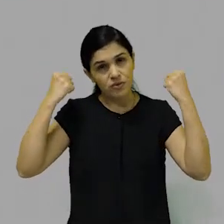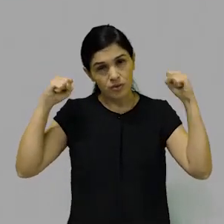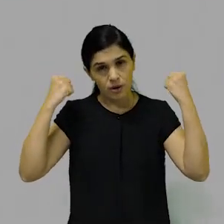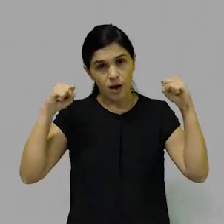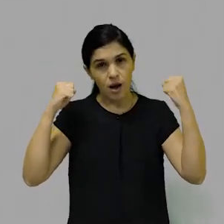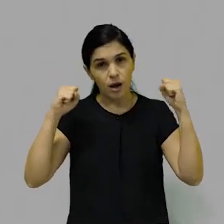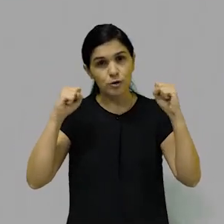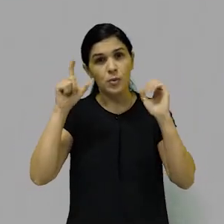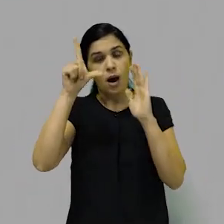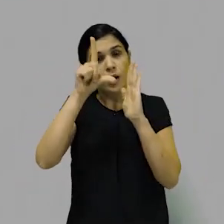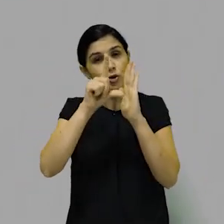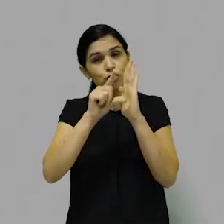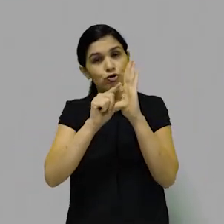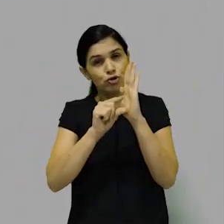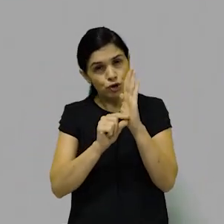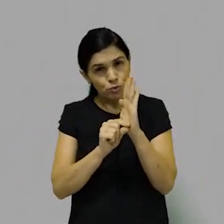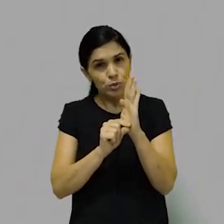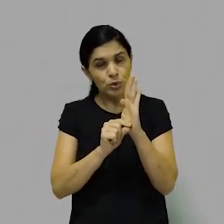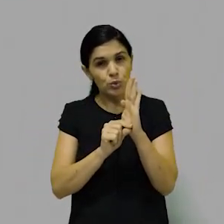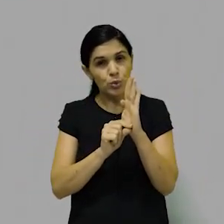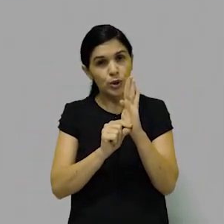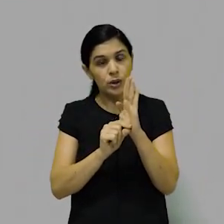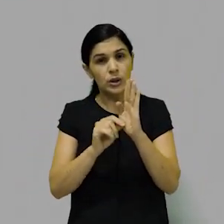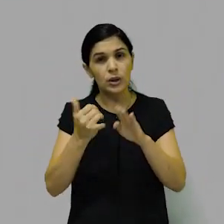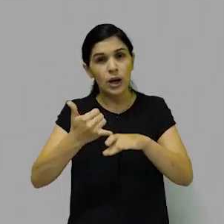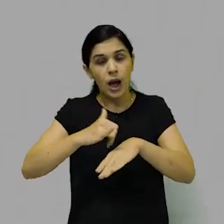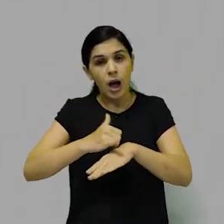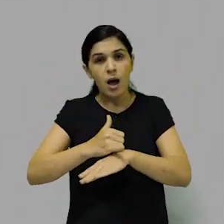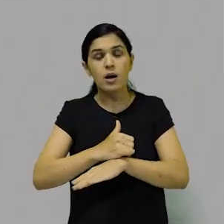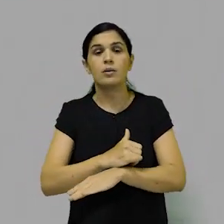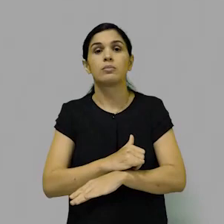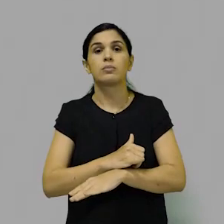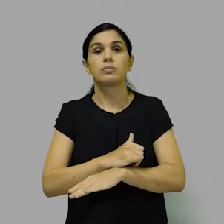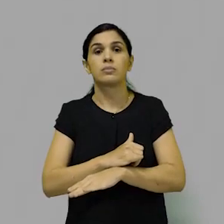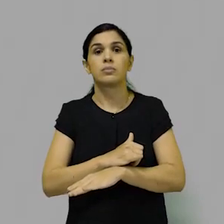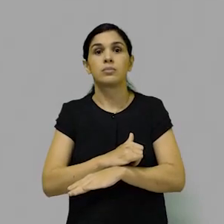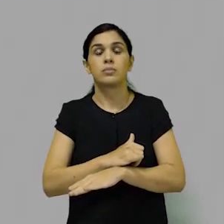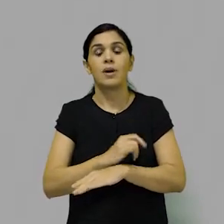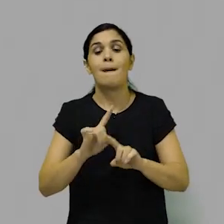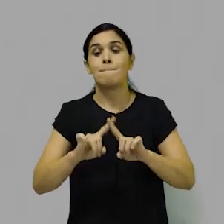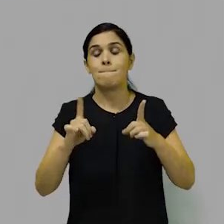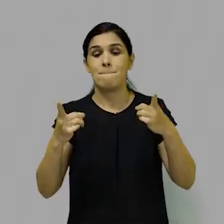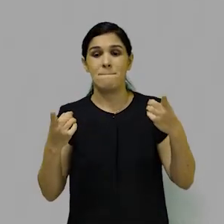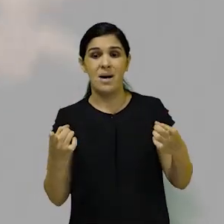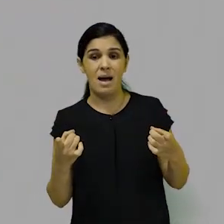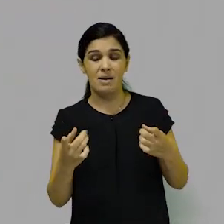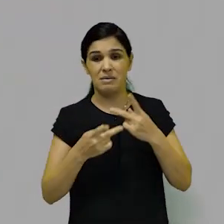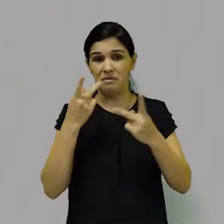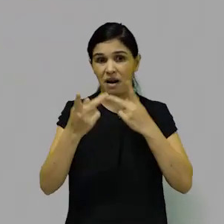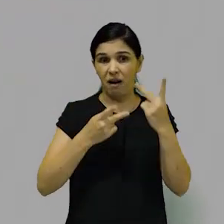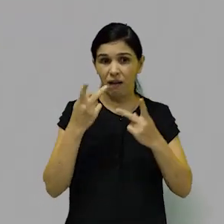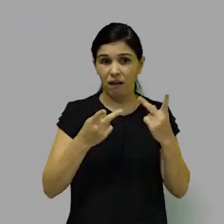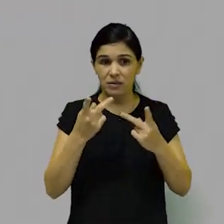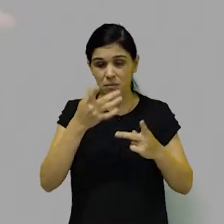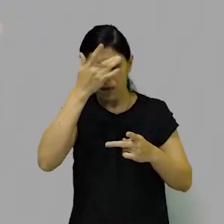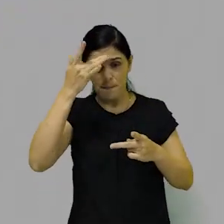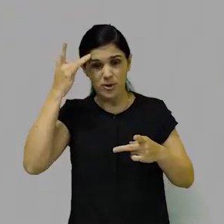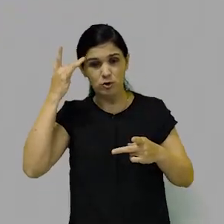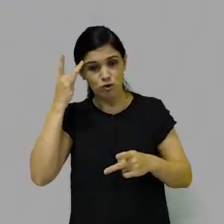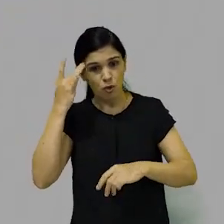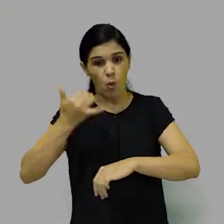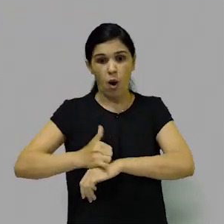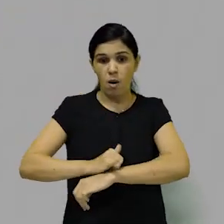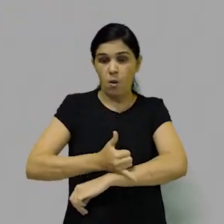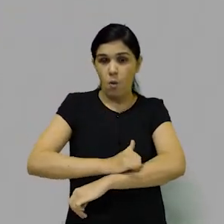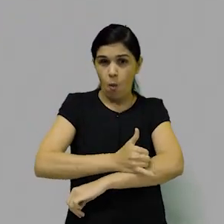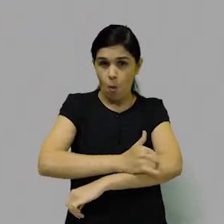corporal. E isso deve ser feito. Mas eu não estou falando aqui que o obeso ele vai ter que ficar perfeito, ele vai ter que ficar fitness, fortão, saradão. Eu